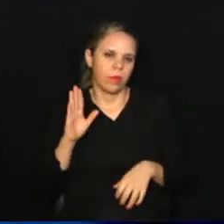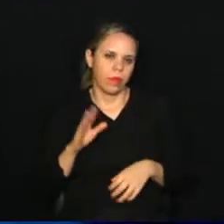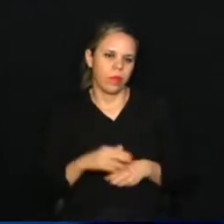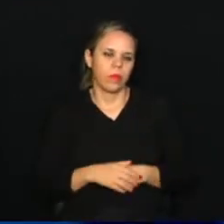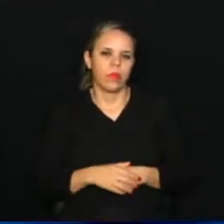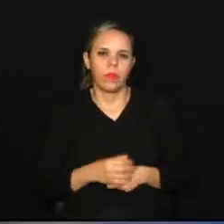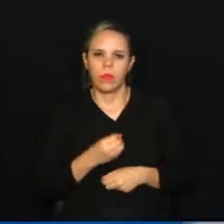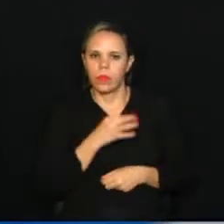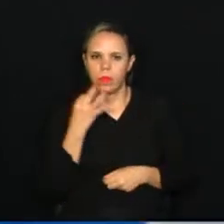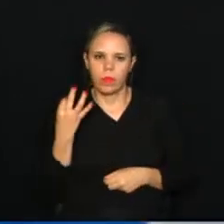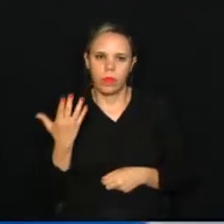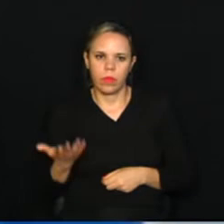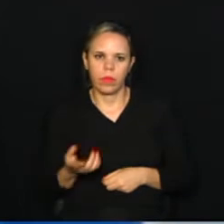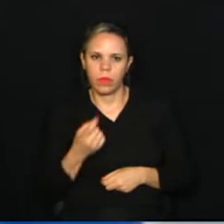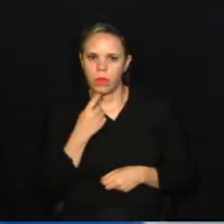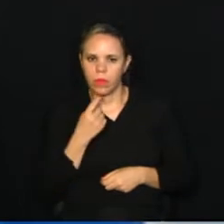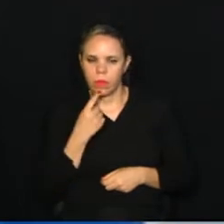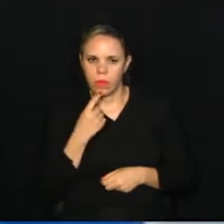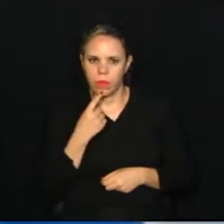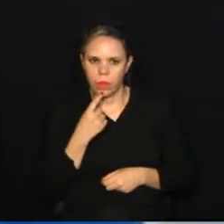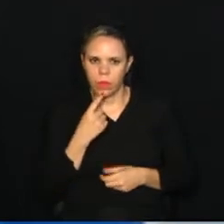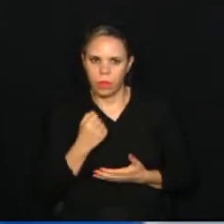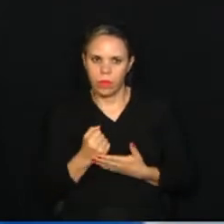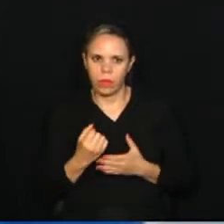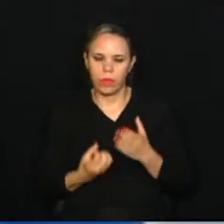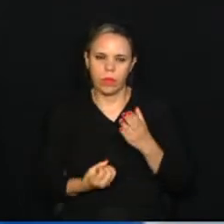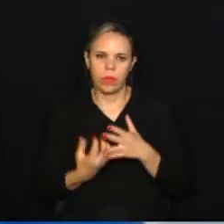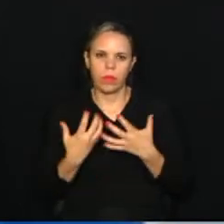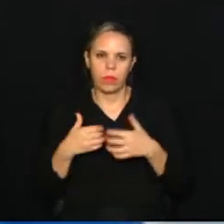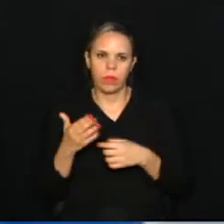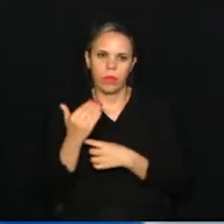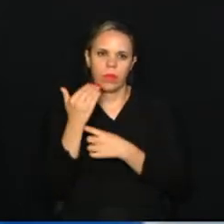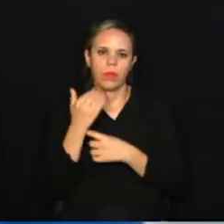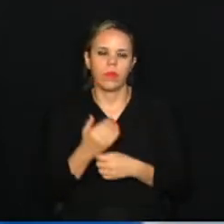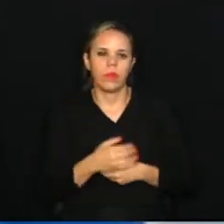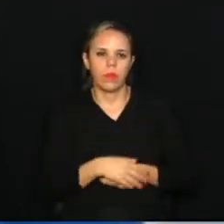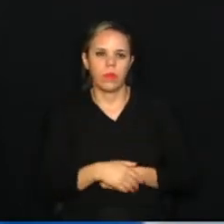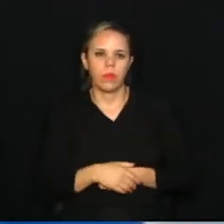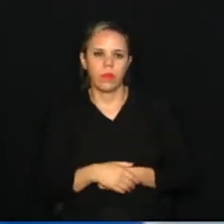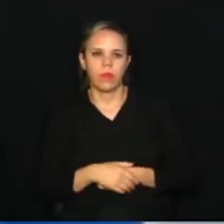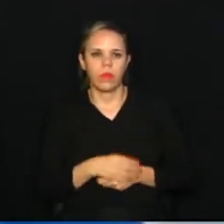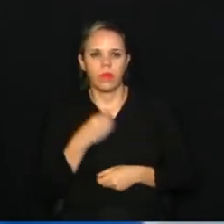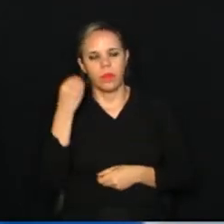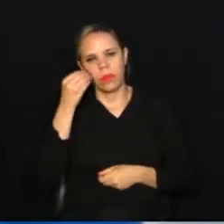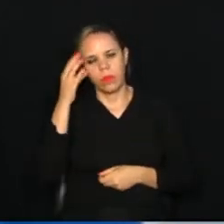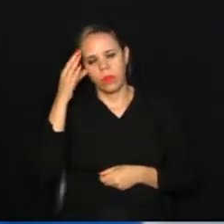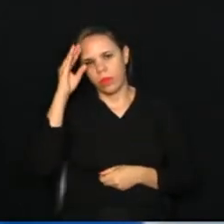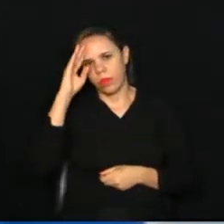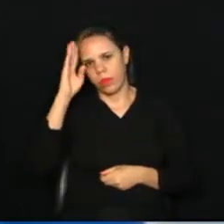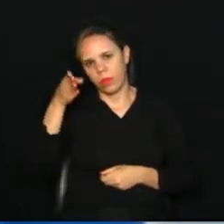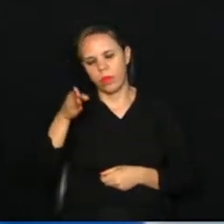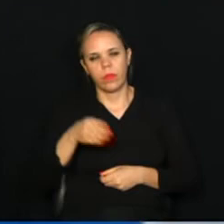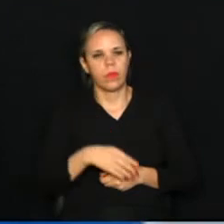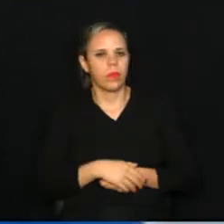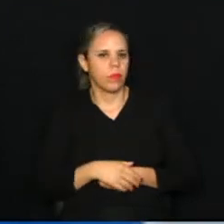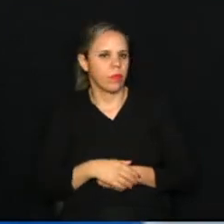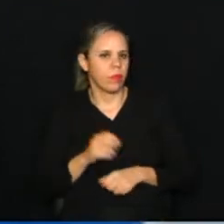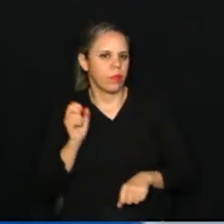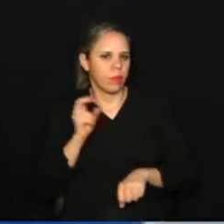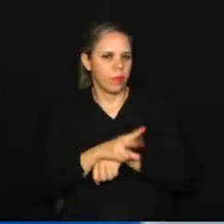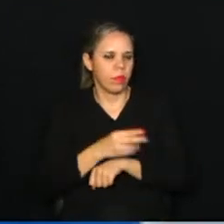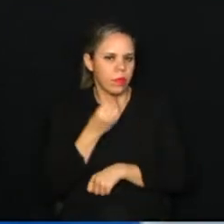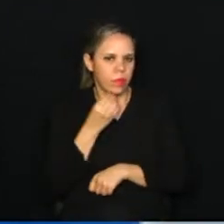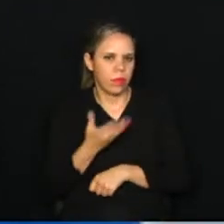muito bom para Campinas para gerar tecnologia, conhecimento e principalmente empregos,